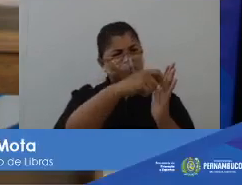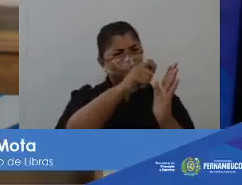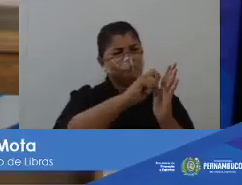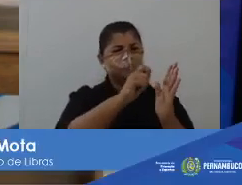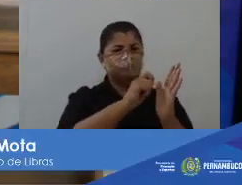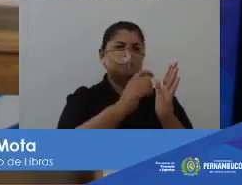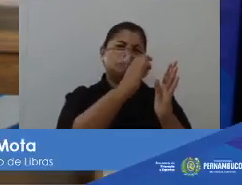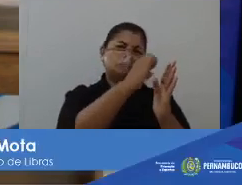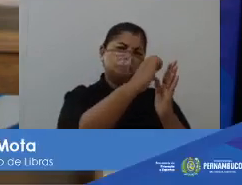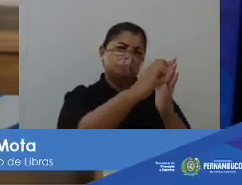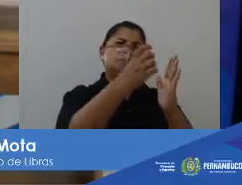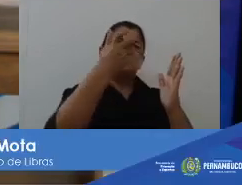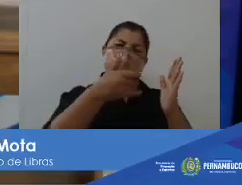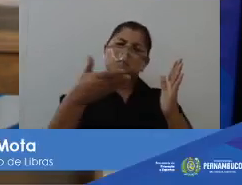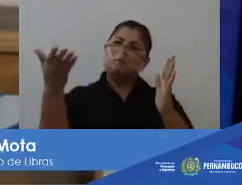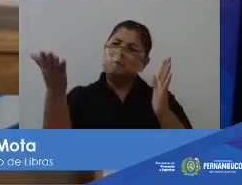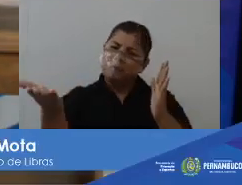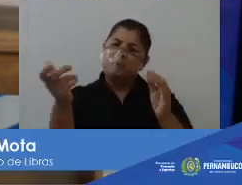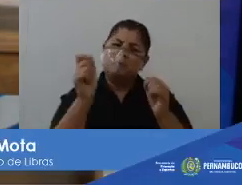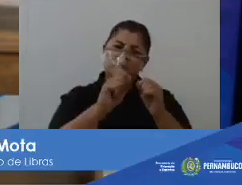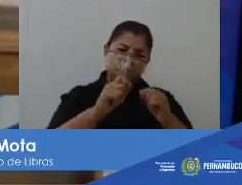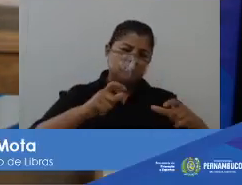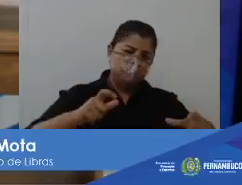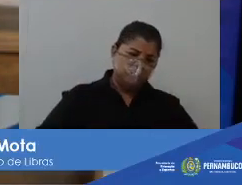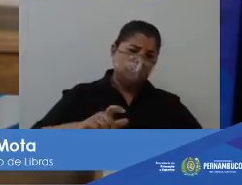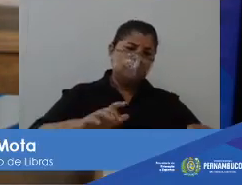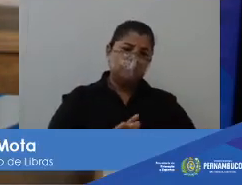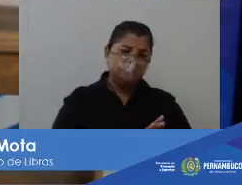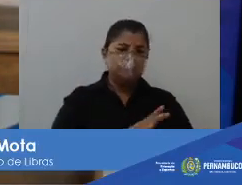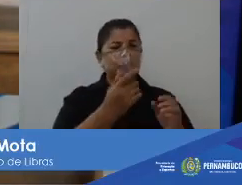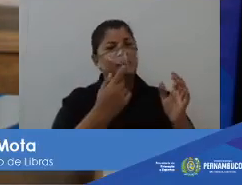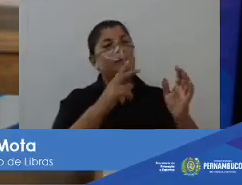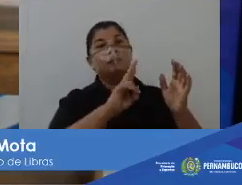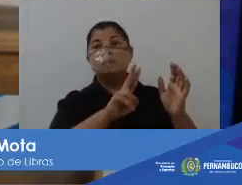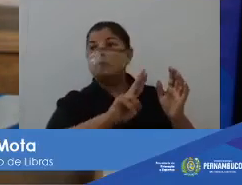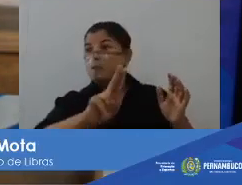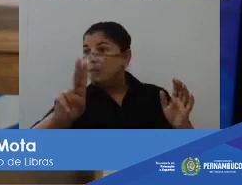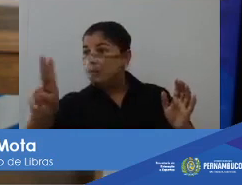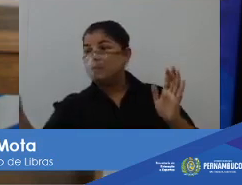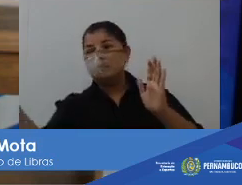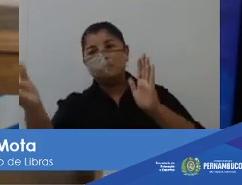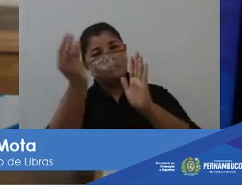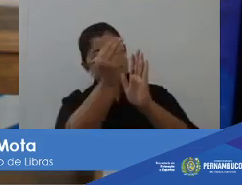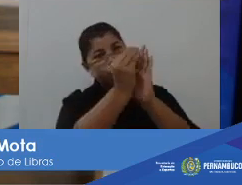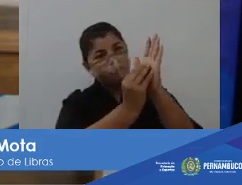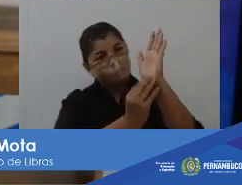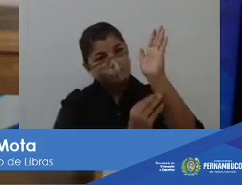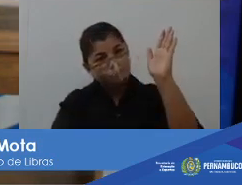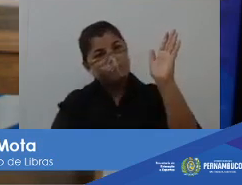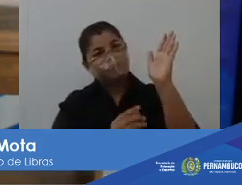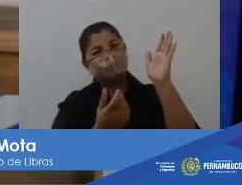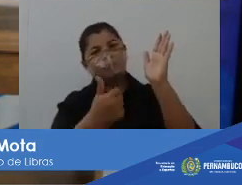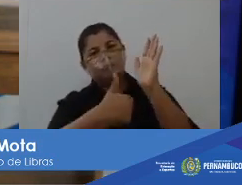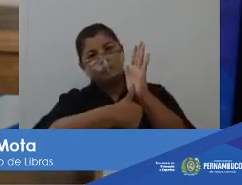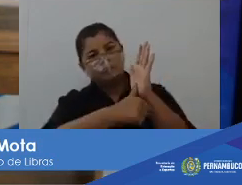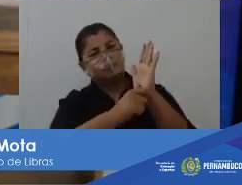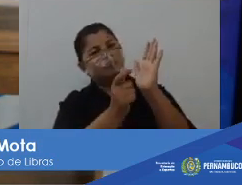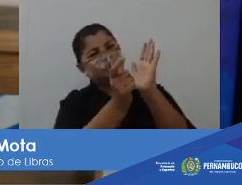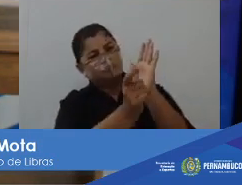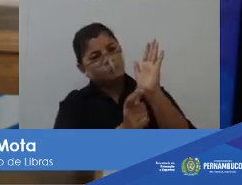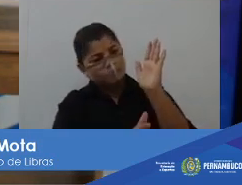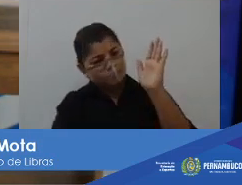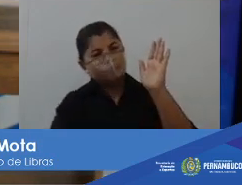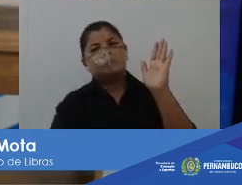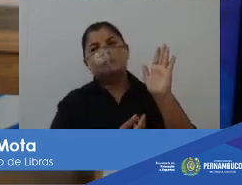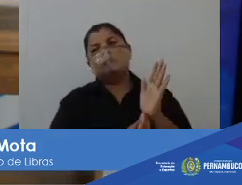muito mais chance do meu pedido ser atendido, porque aquele gênero representa o coletivo social incomodado com o danado do buraco